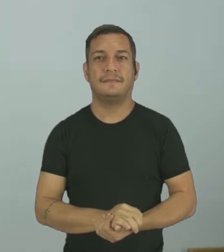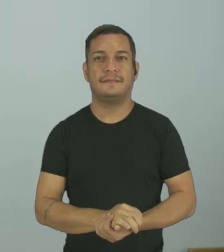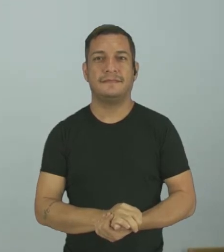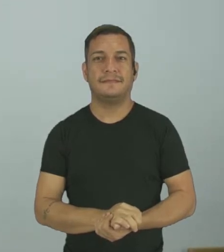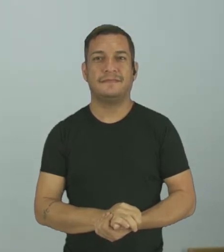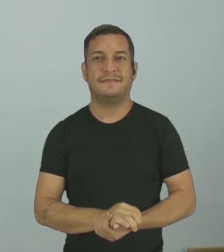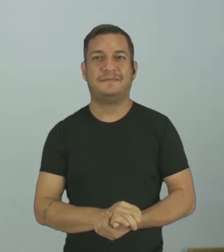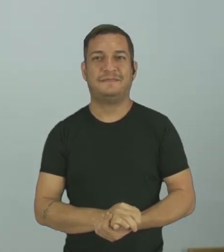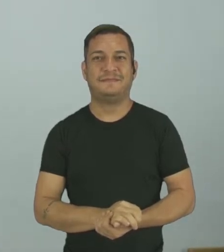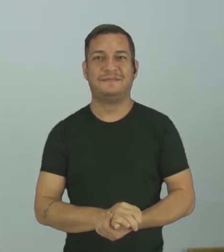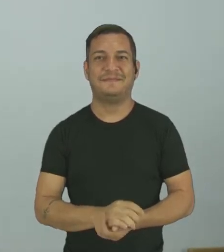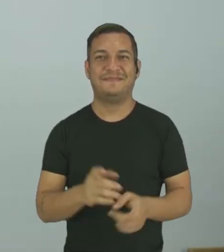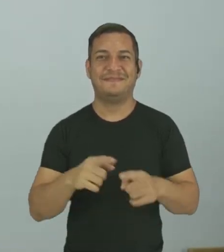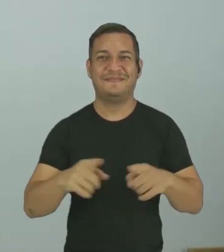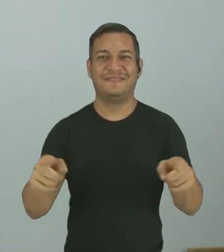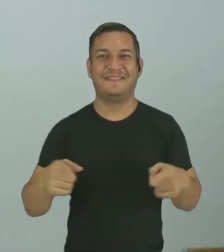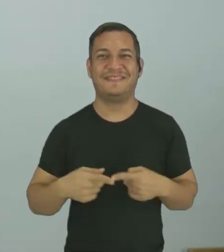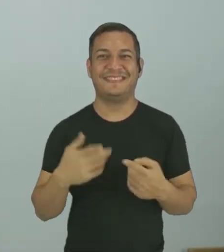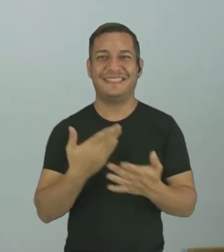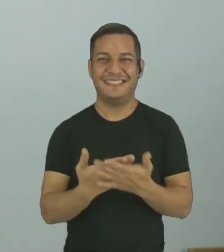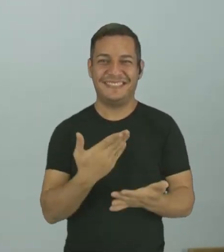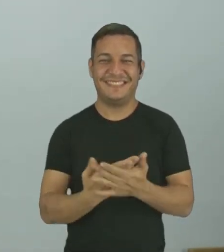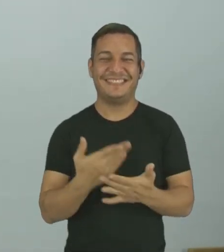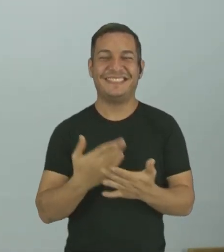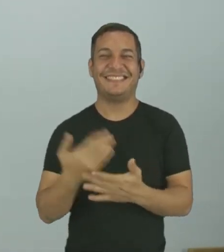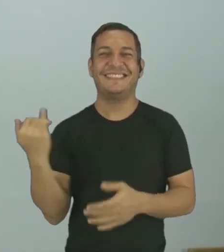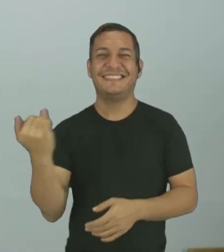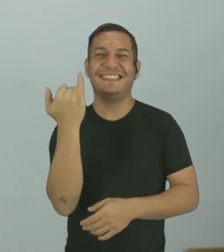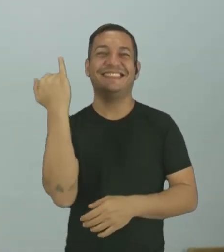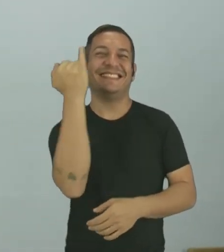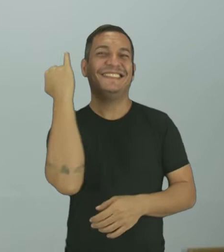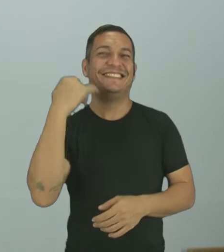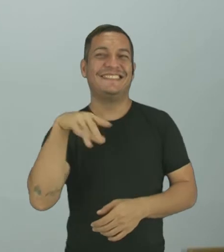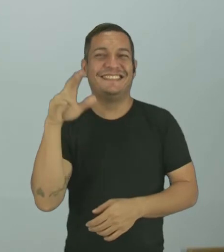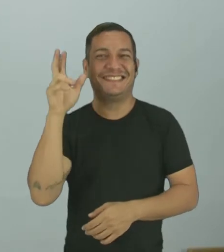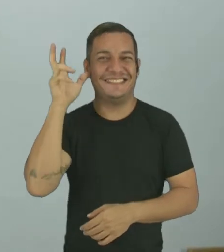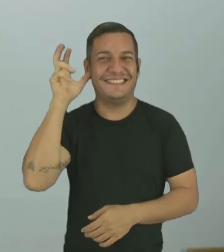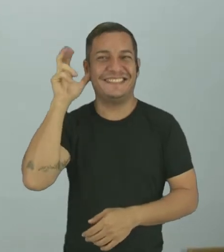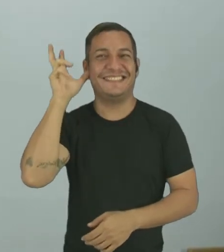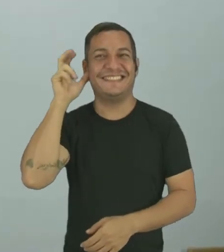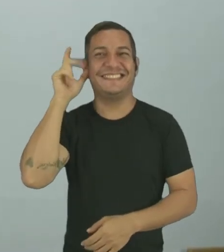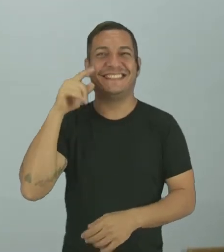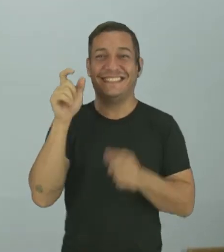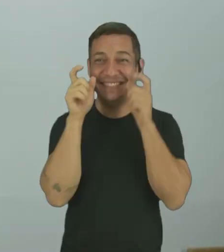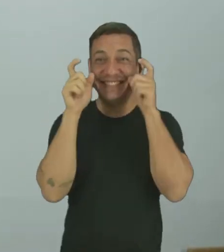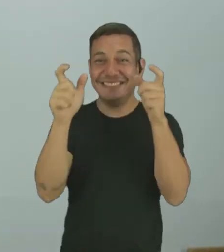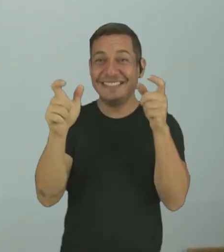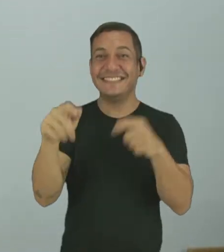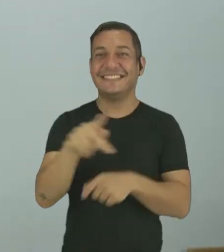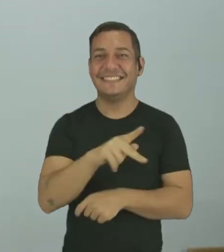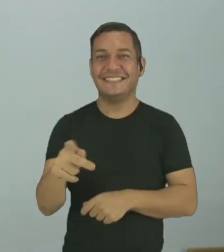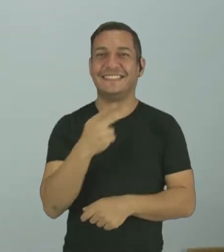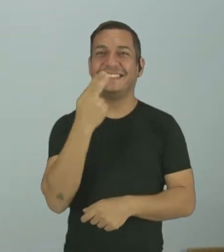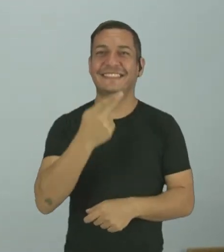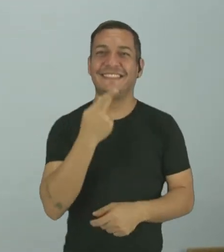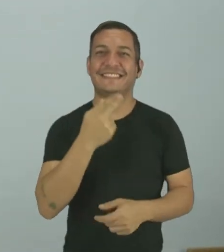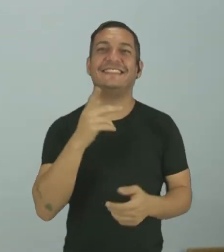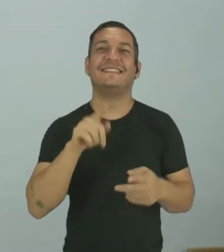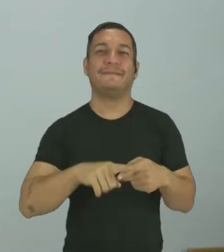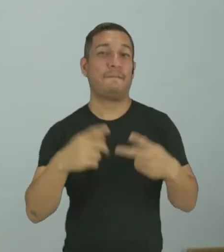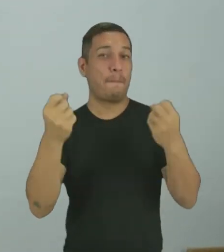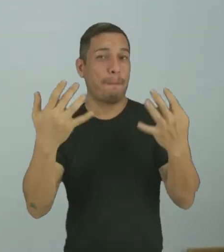Na sala de aula, é importante ouvir com bastante atenção a fala da professora,